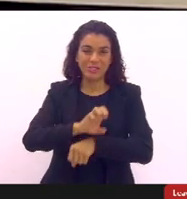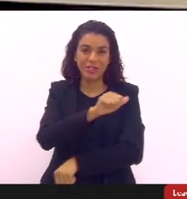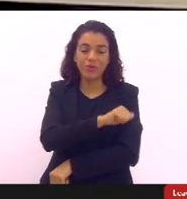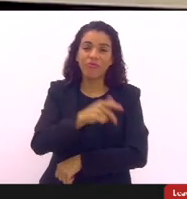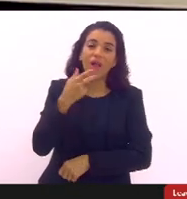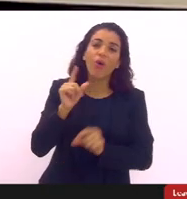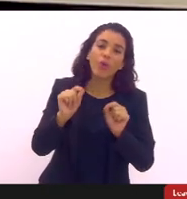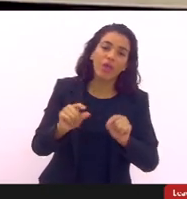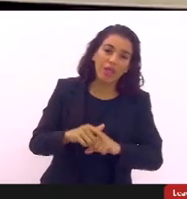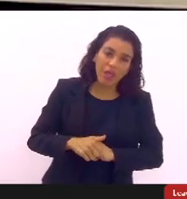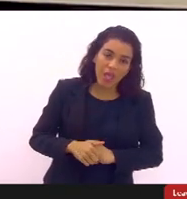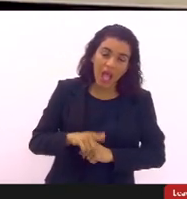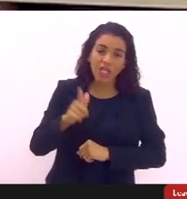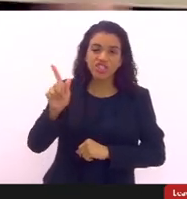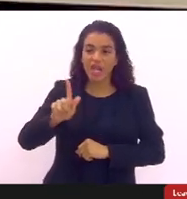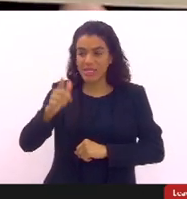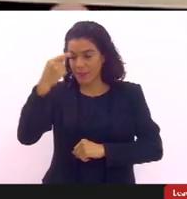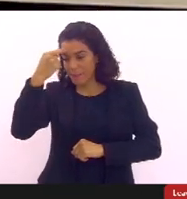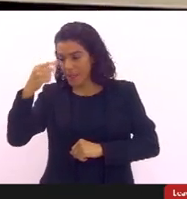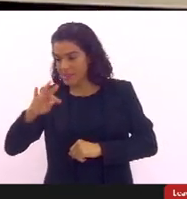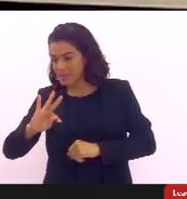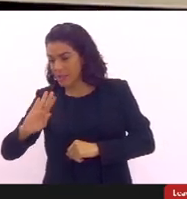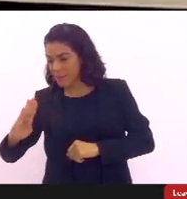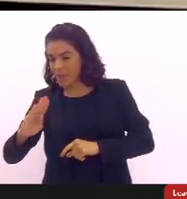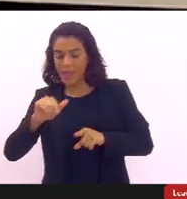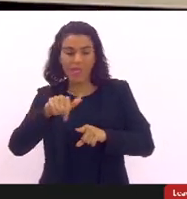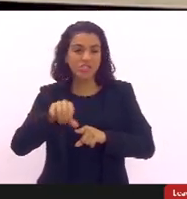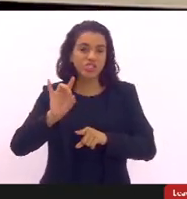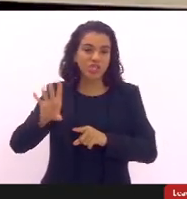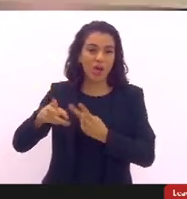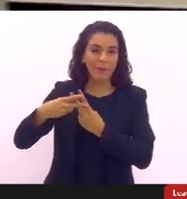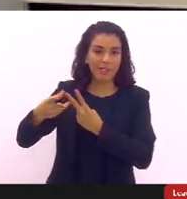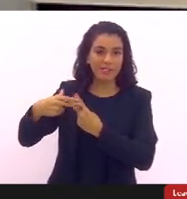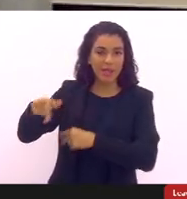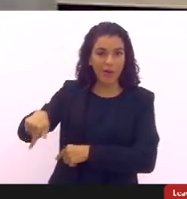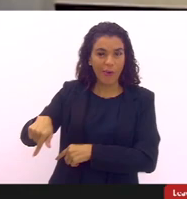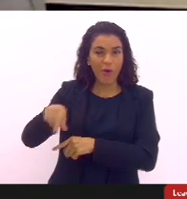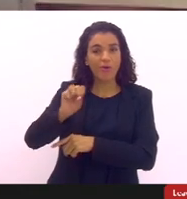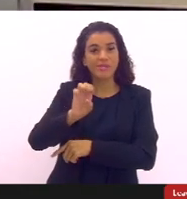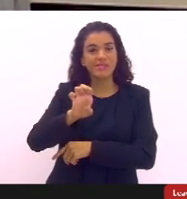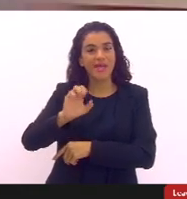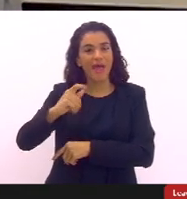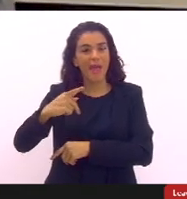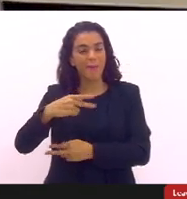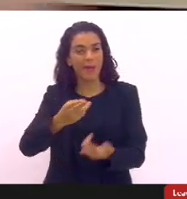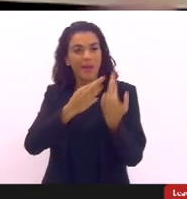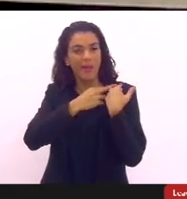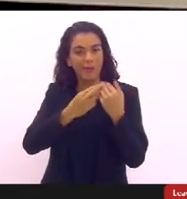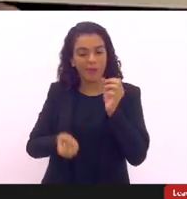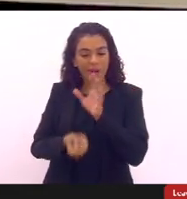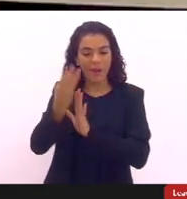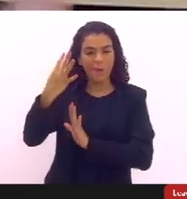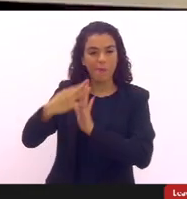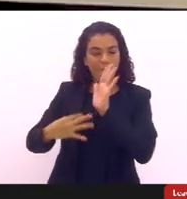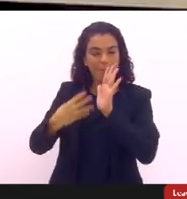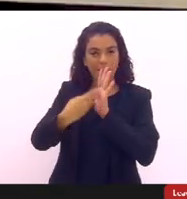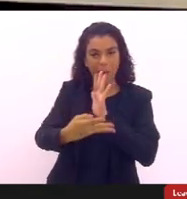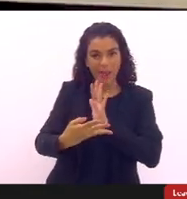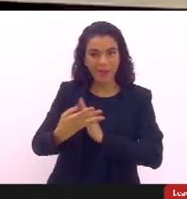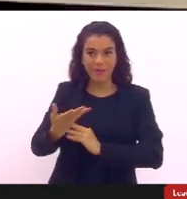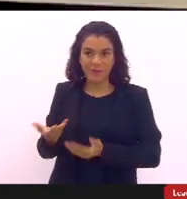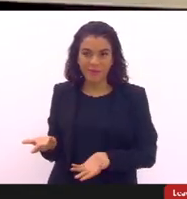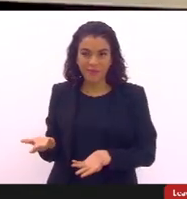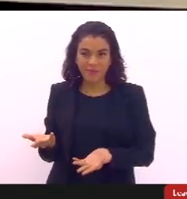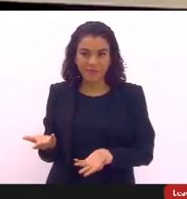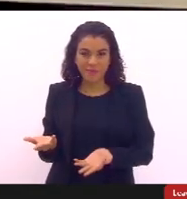dizer o quê? Que a gerência pensa na tuberculose no Estado do Rio de Janeiro, salvo na prisão, onde a SEAP é responsável por estabelecer um plano de combate à tuberculose